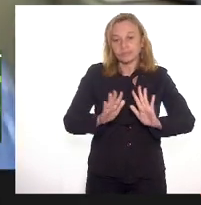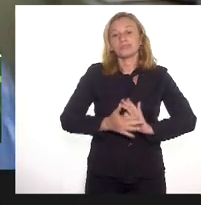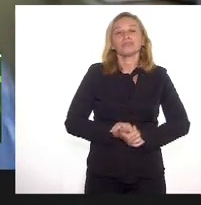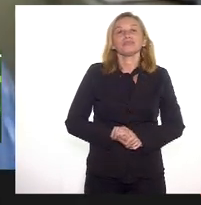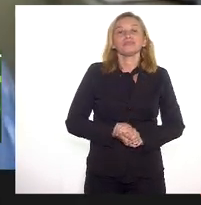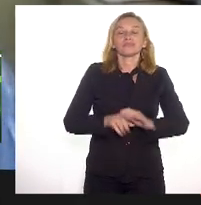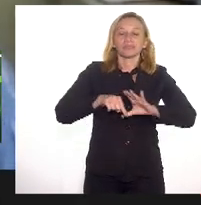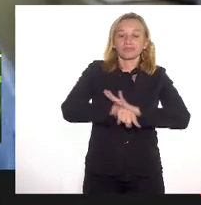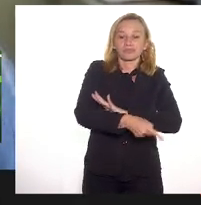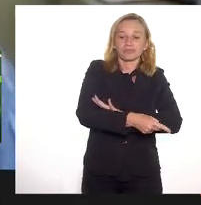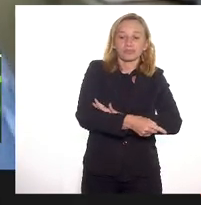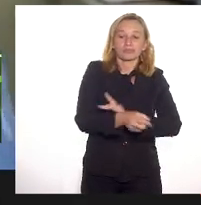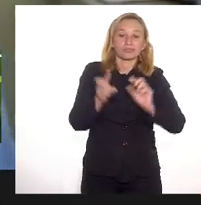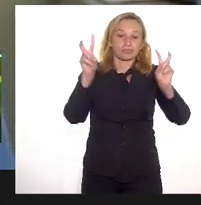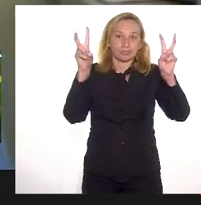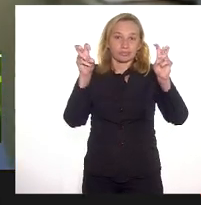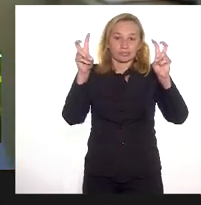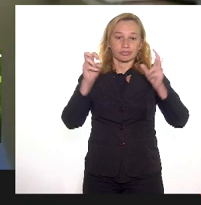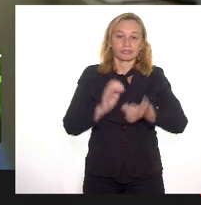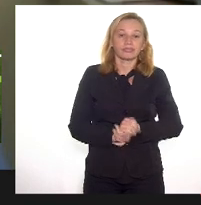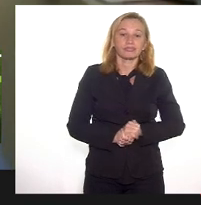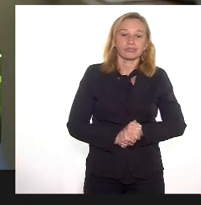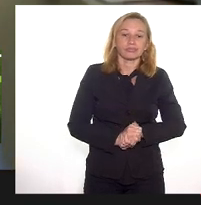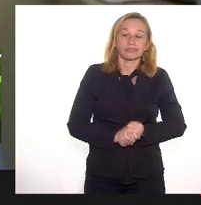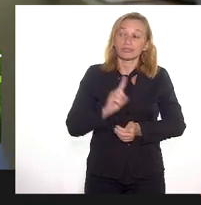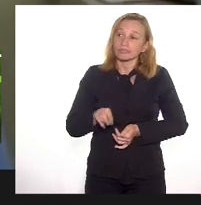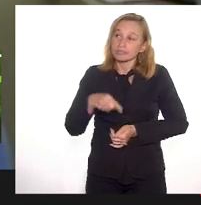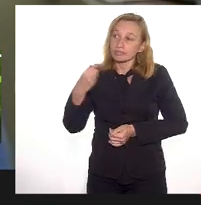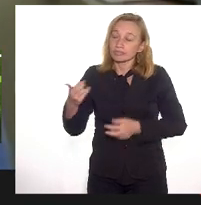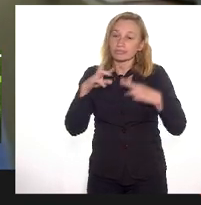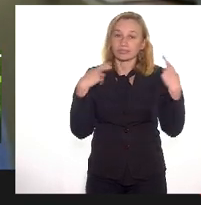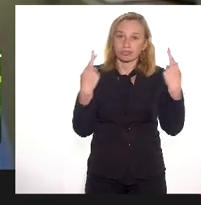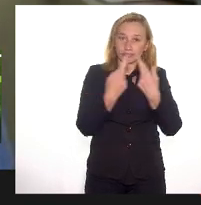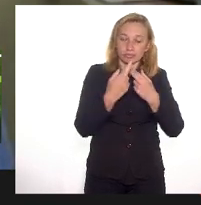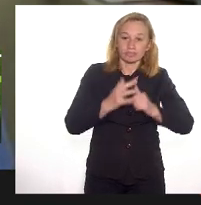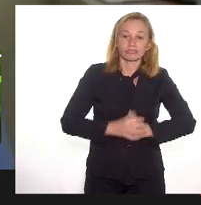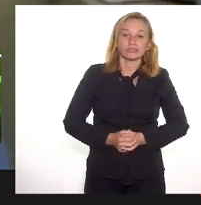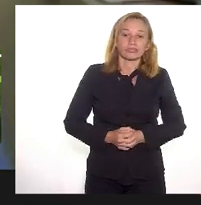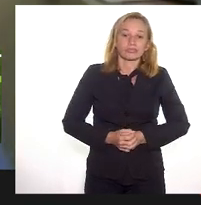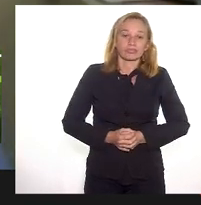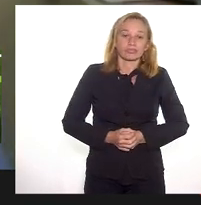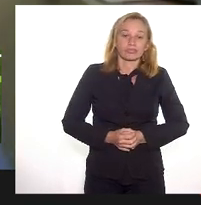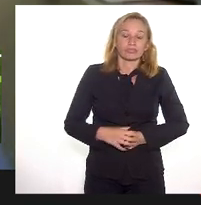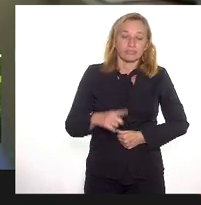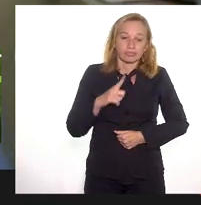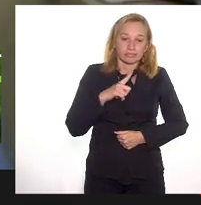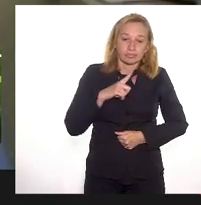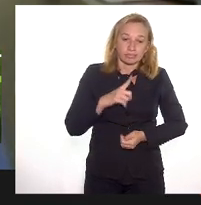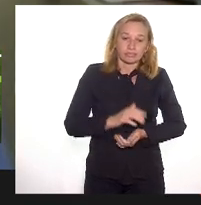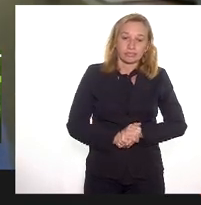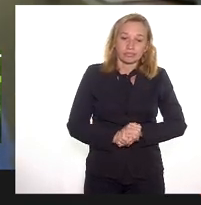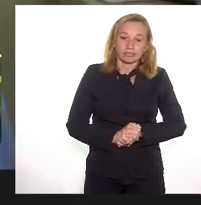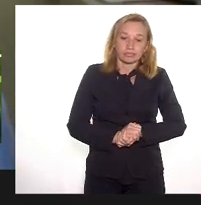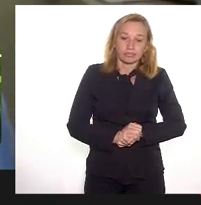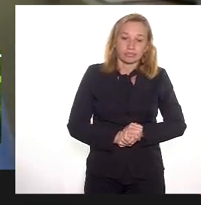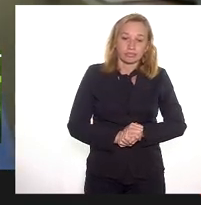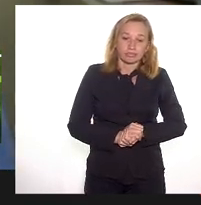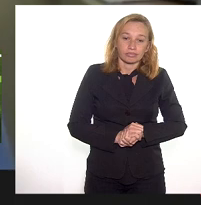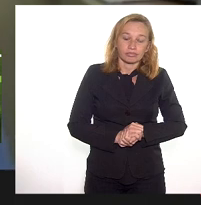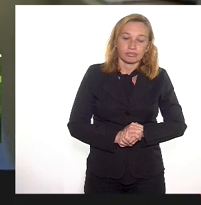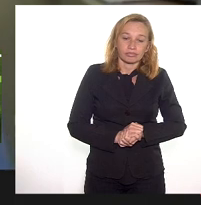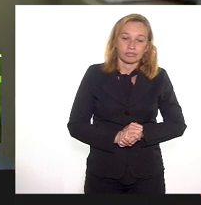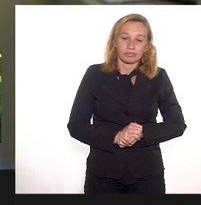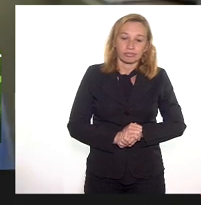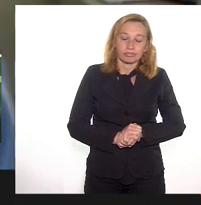vai aprofundar isso tudo na nossa próxima reunião. Terá uma parte de exposição